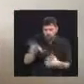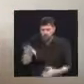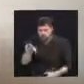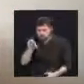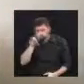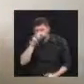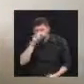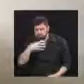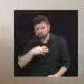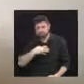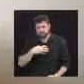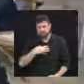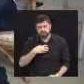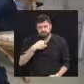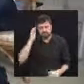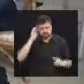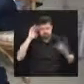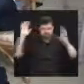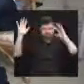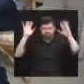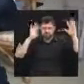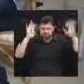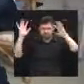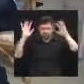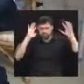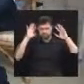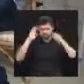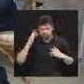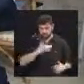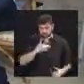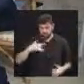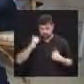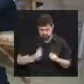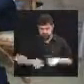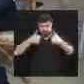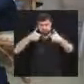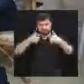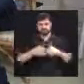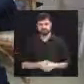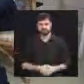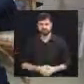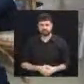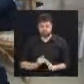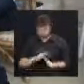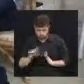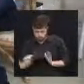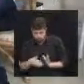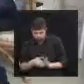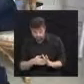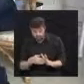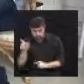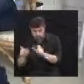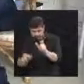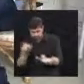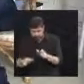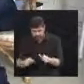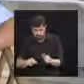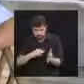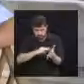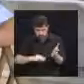ele pode estimular todo o sistema imunológico dele. Agora, todo mundo é suscetível a essas